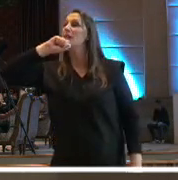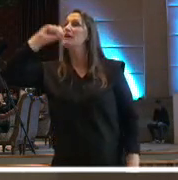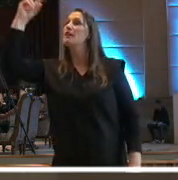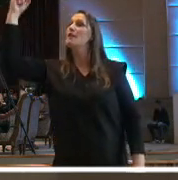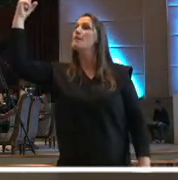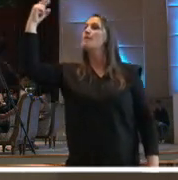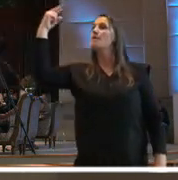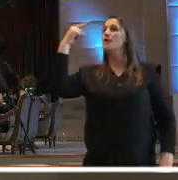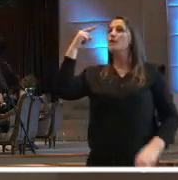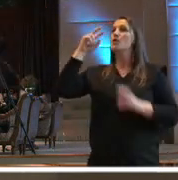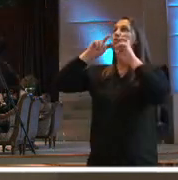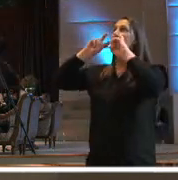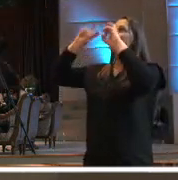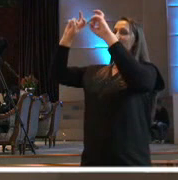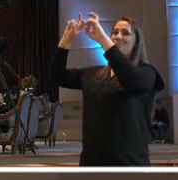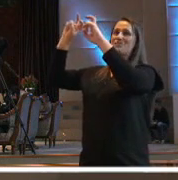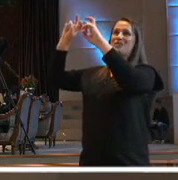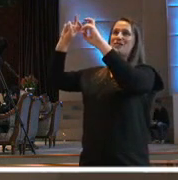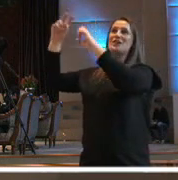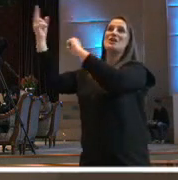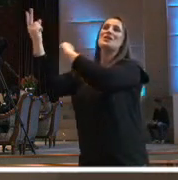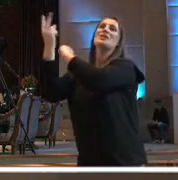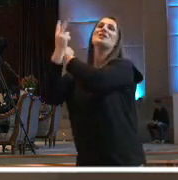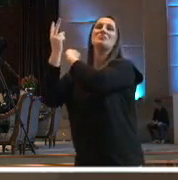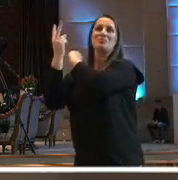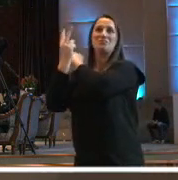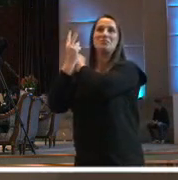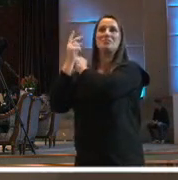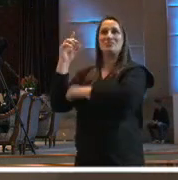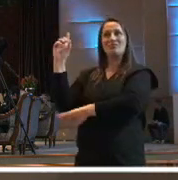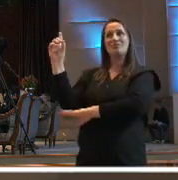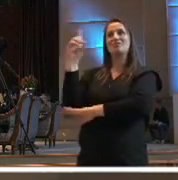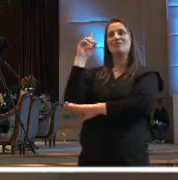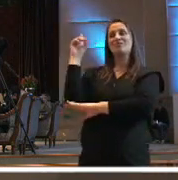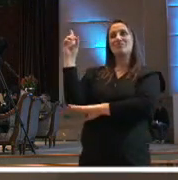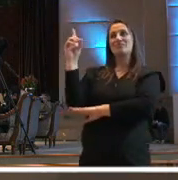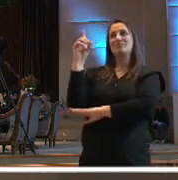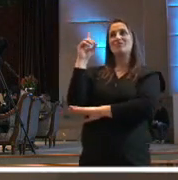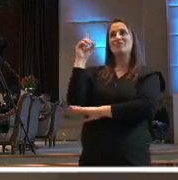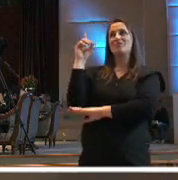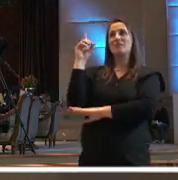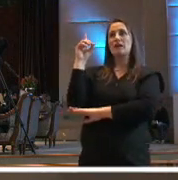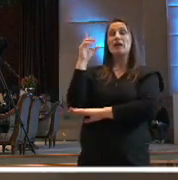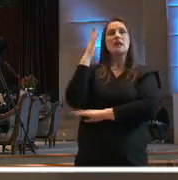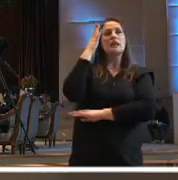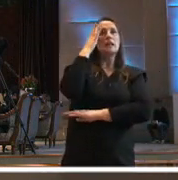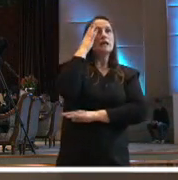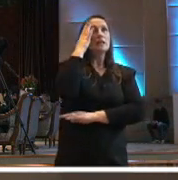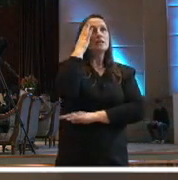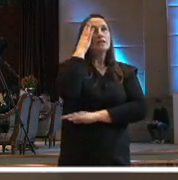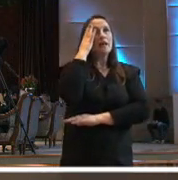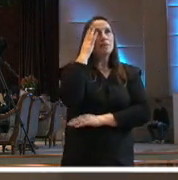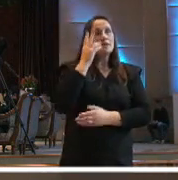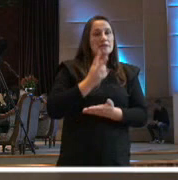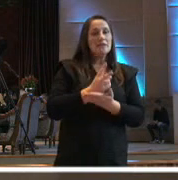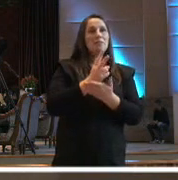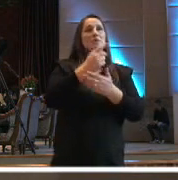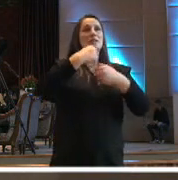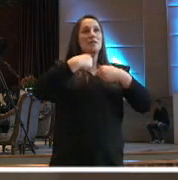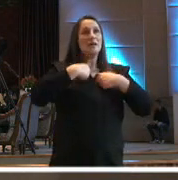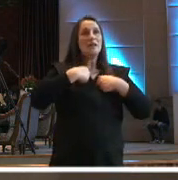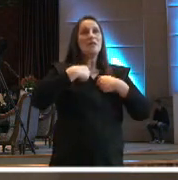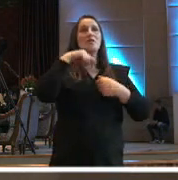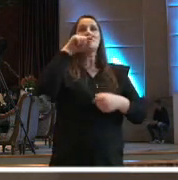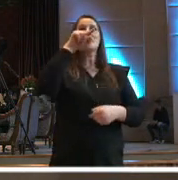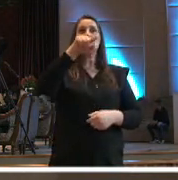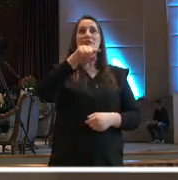filho. E é interessante porque toda vez que a gente se aproxima de Deus dessa maneira, Deus abre os céus e Ele começa